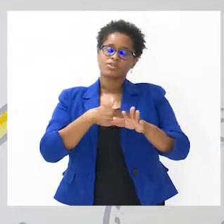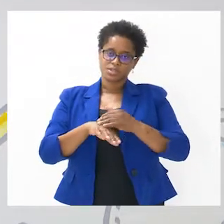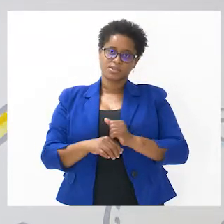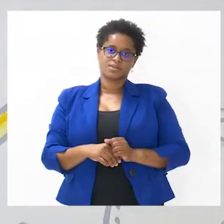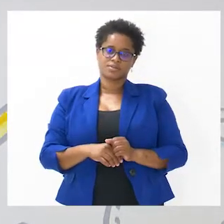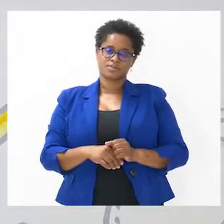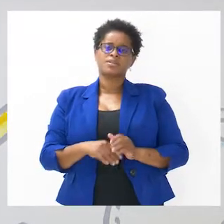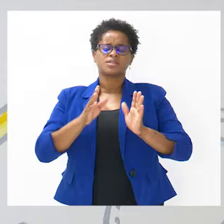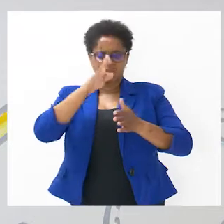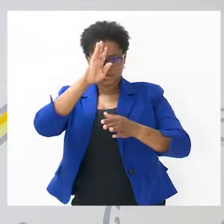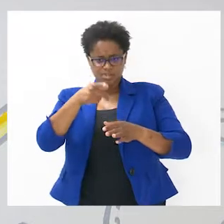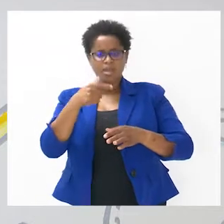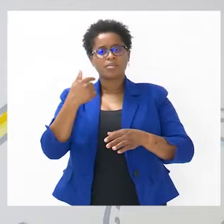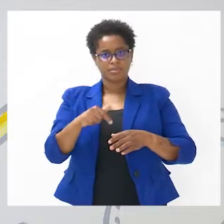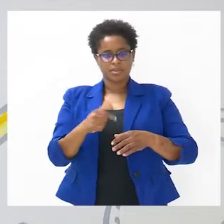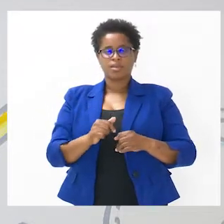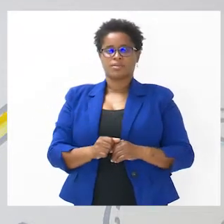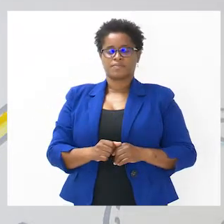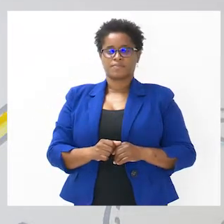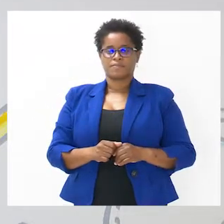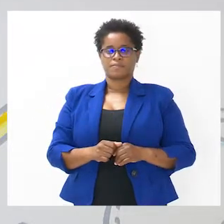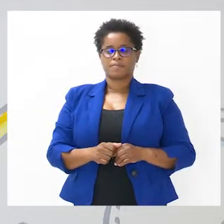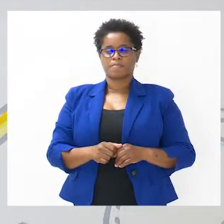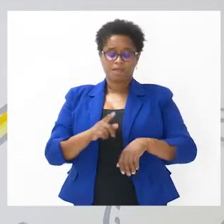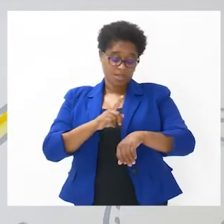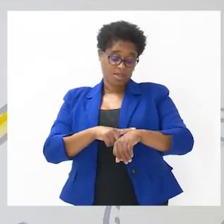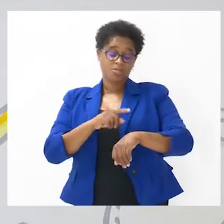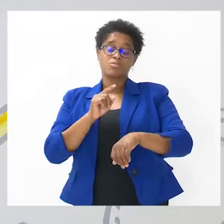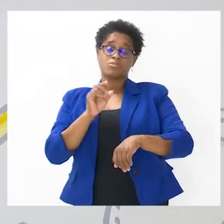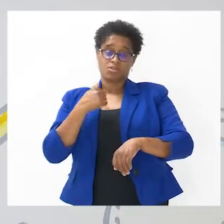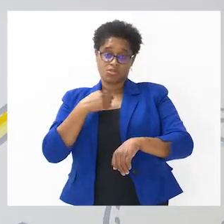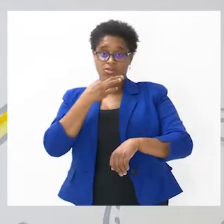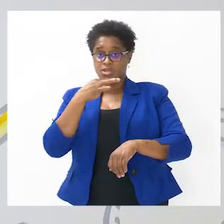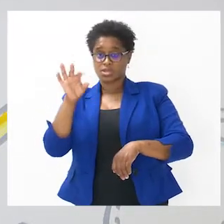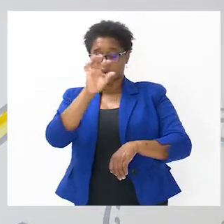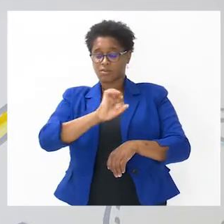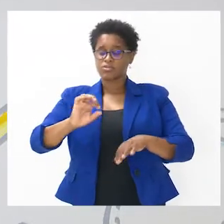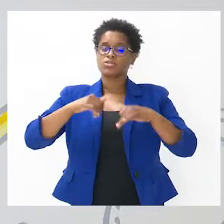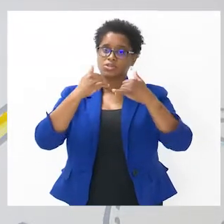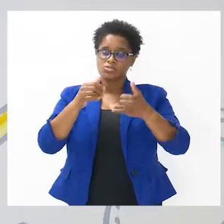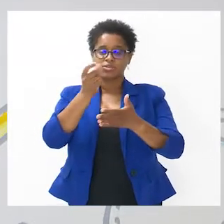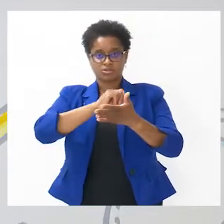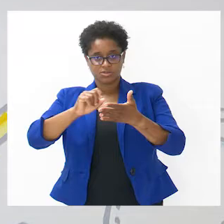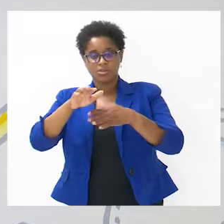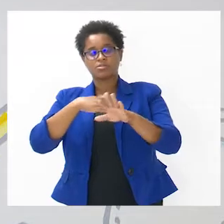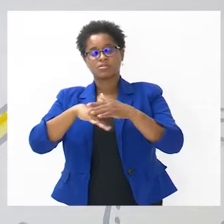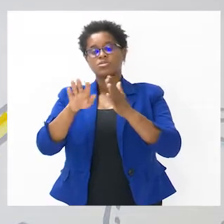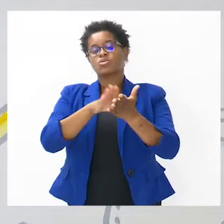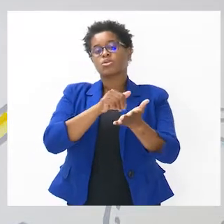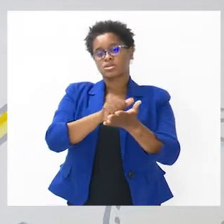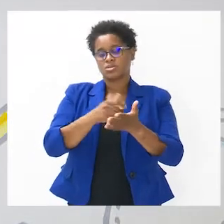resolver. Já sabem, tem aquele minuto que eu vou registrar, depois para passar para a correção.